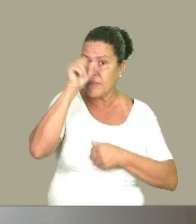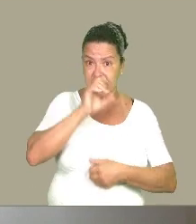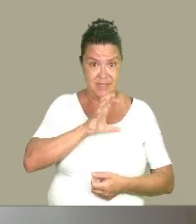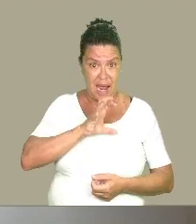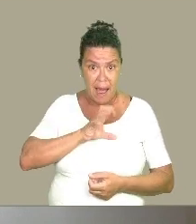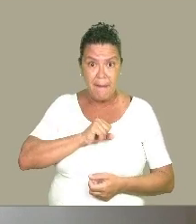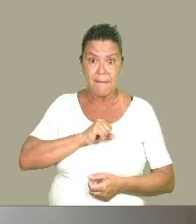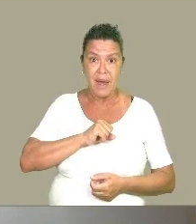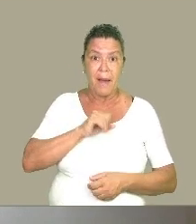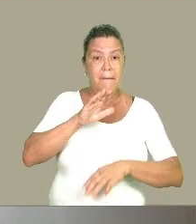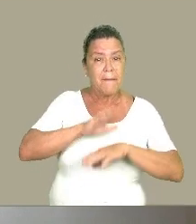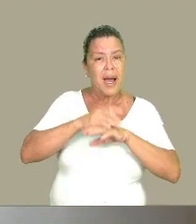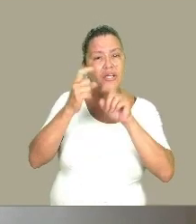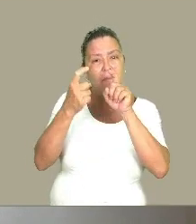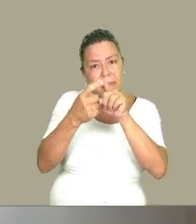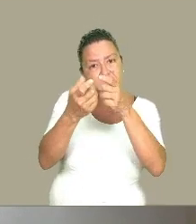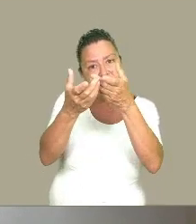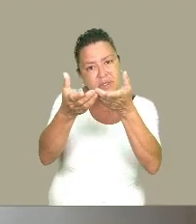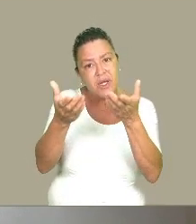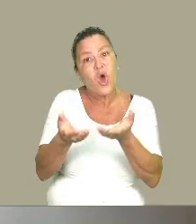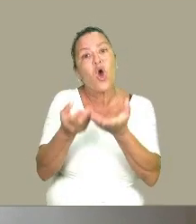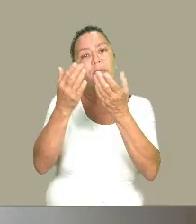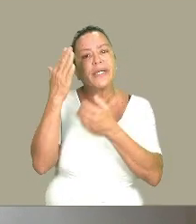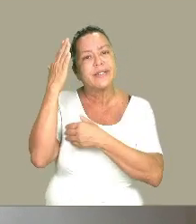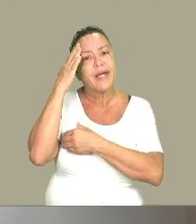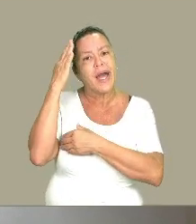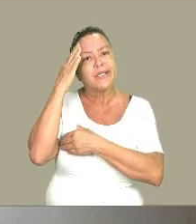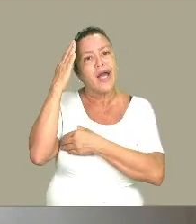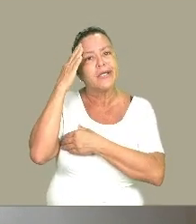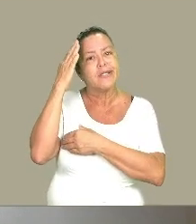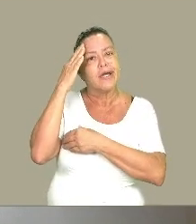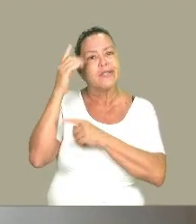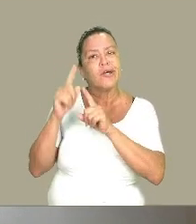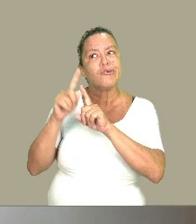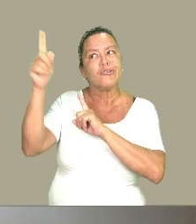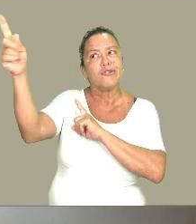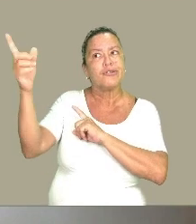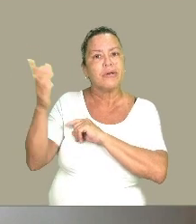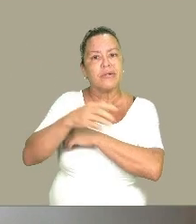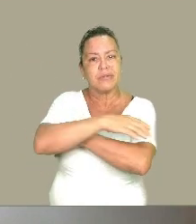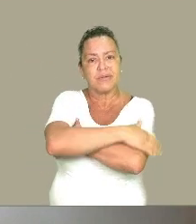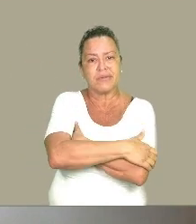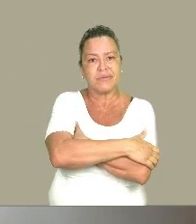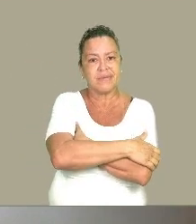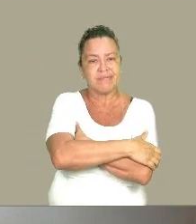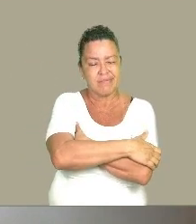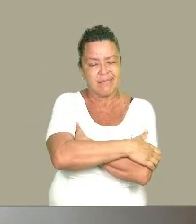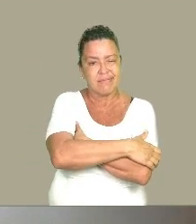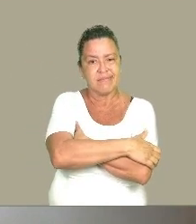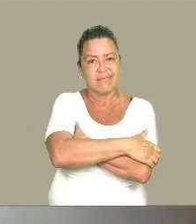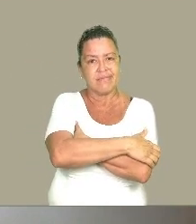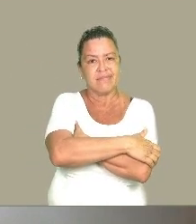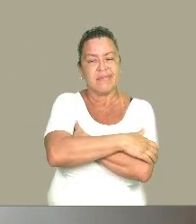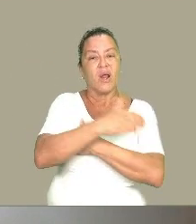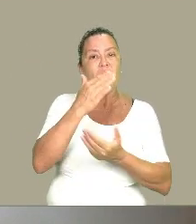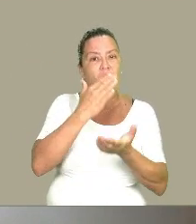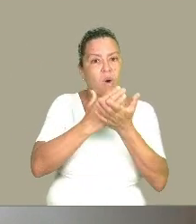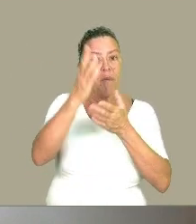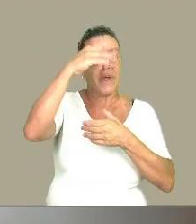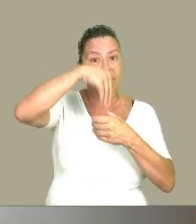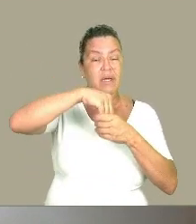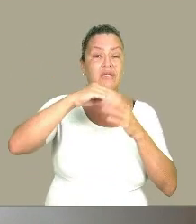mais próximos, como poderá entender os mais distantes? Comecemos primeiro dentro de casa, que é